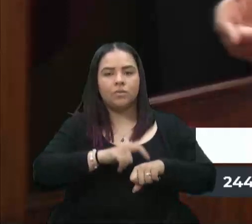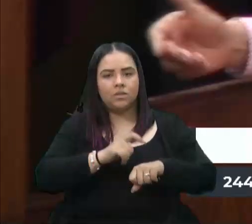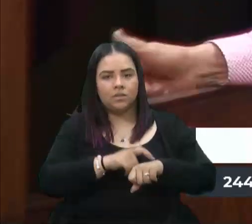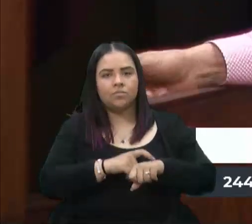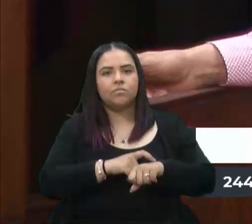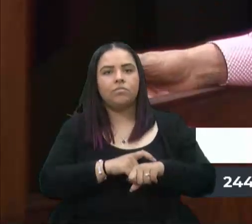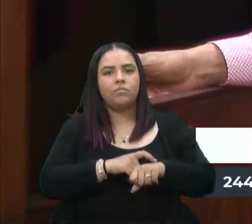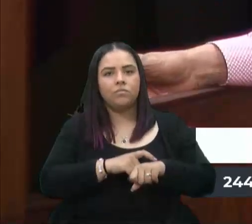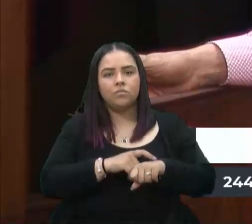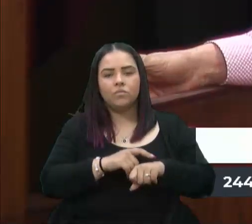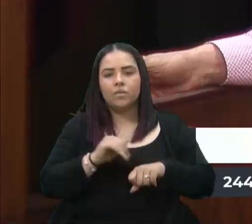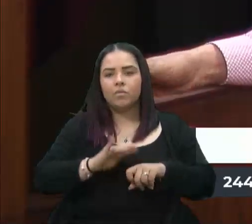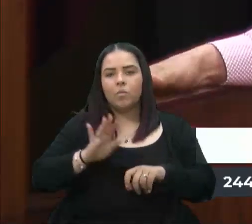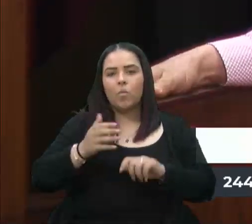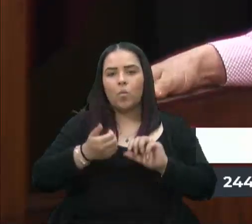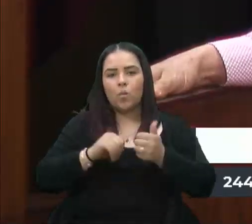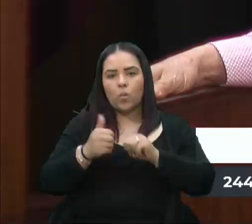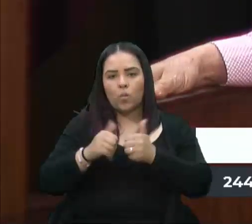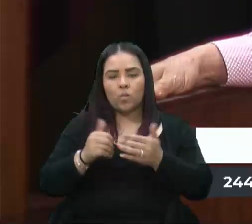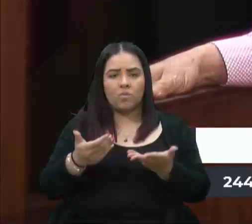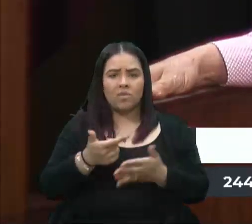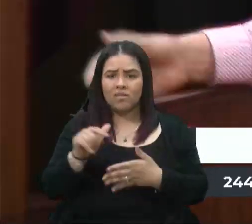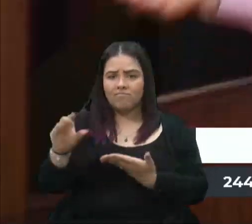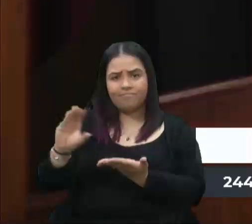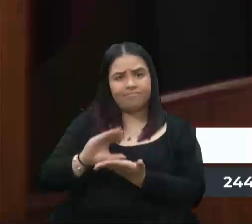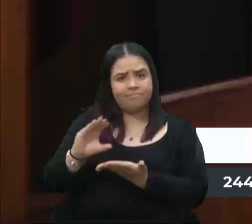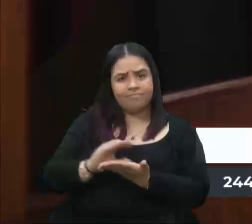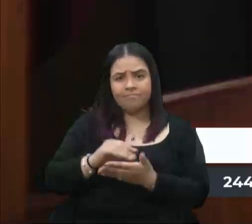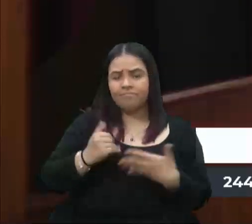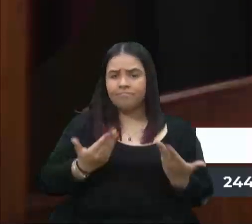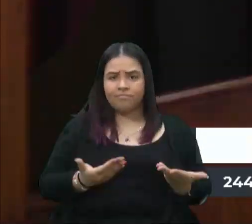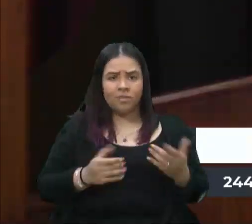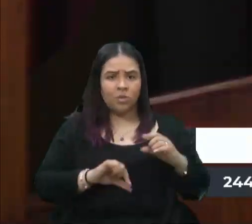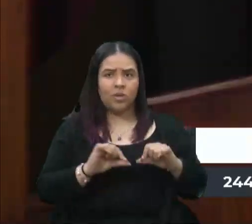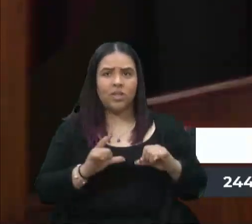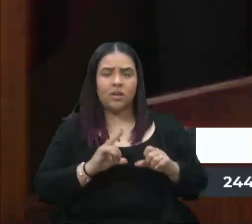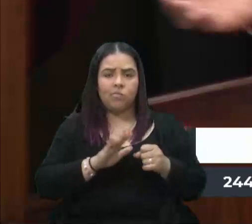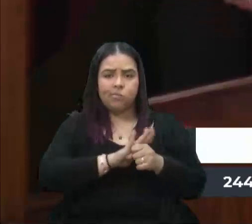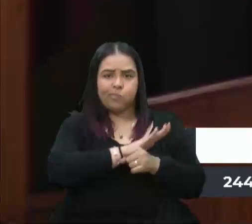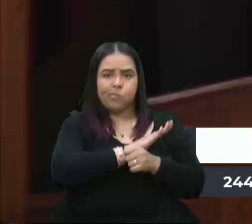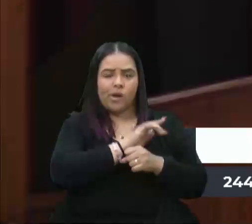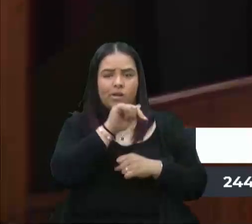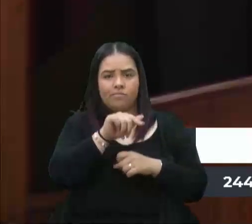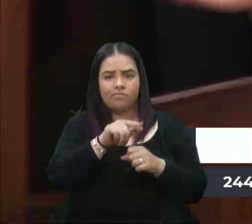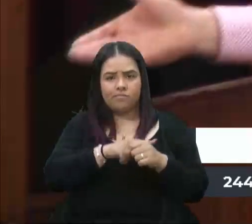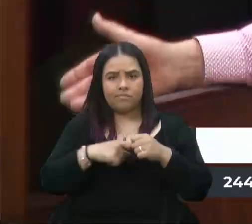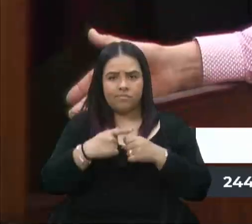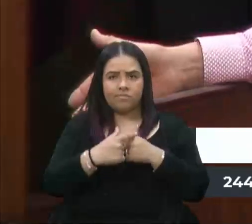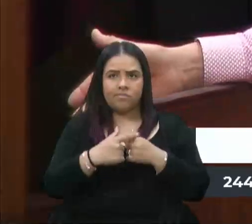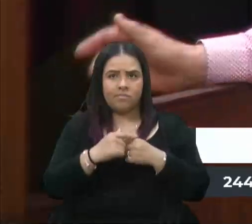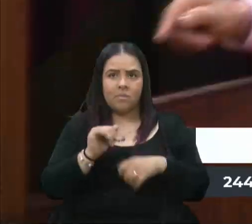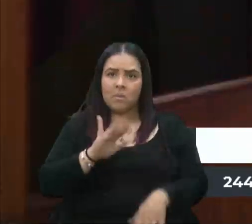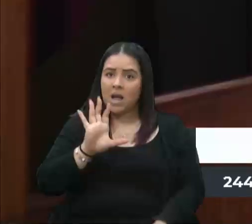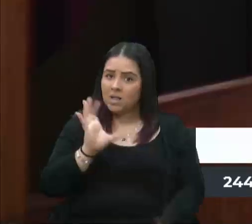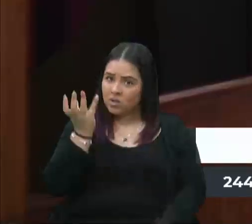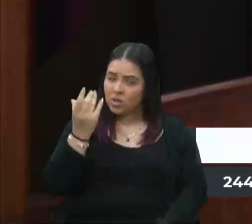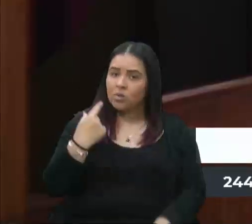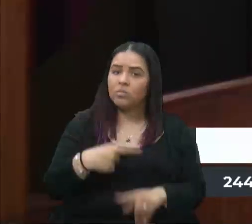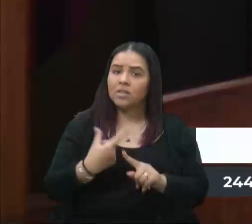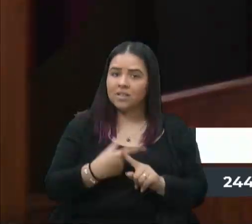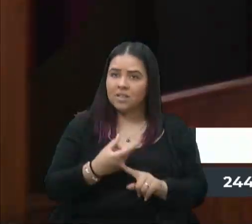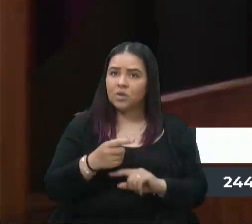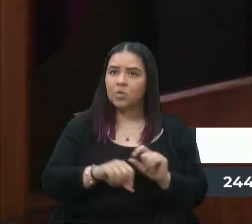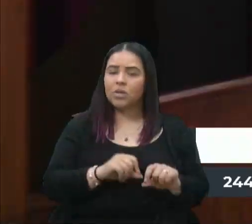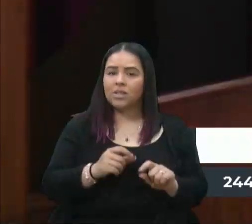na propriedade, não vê recurso, aquilo que já está cheio na cidade, desemprego, mais ainda virá. Porque quem segura